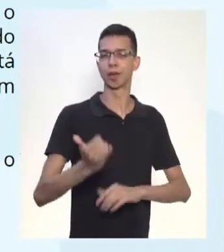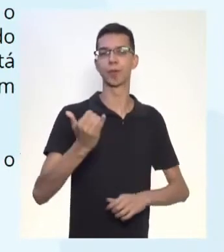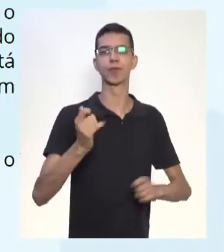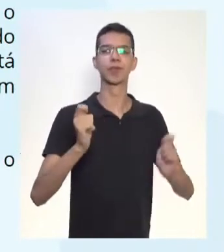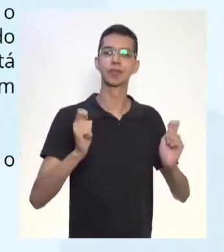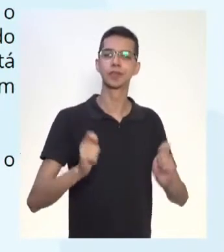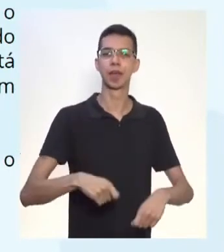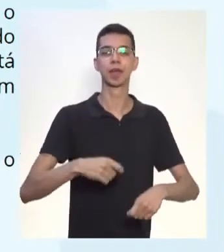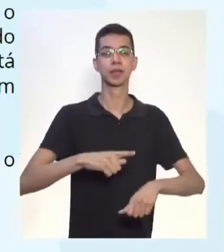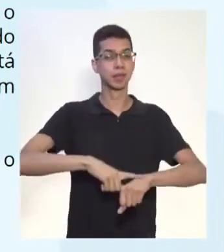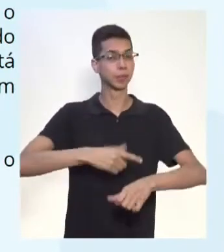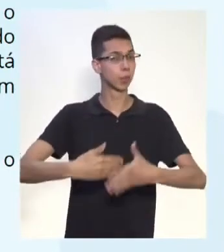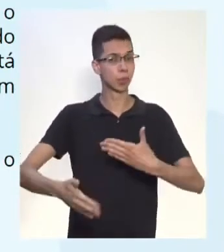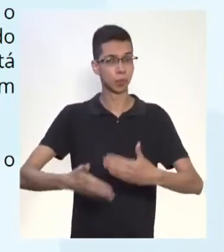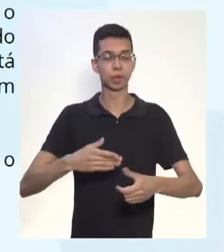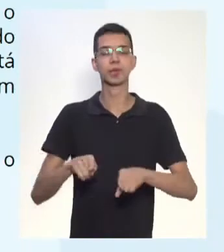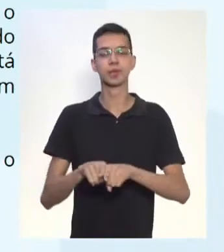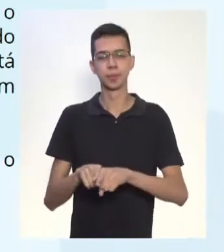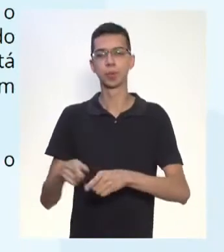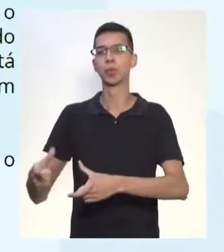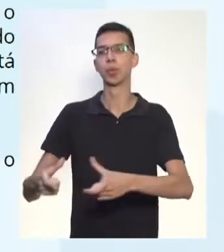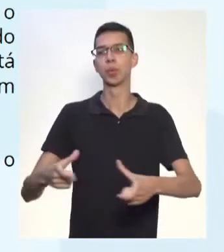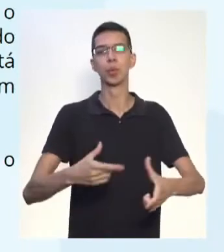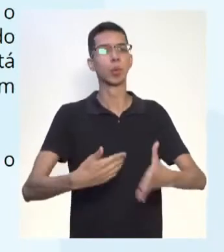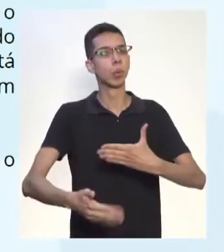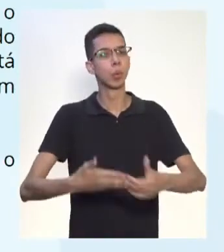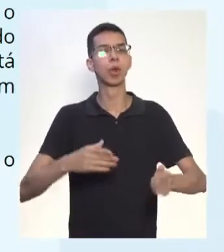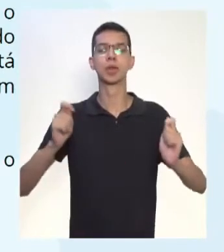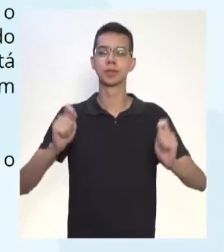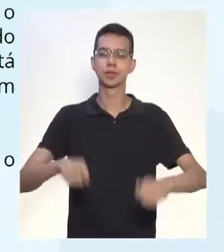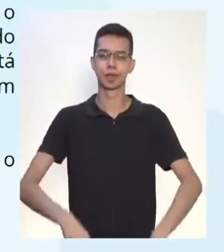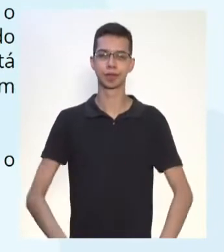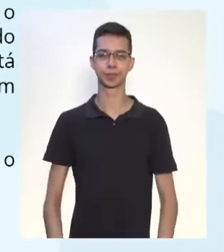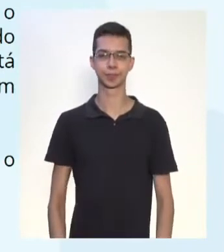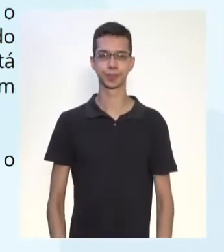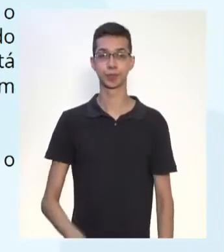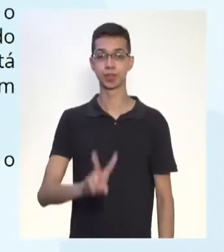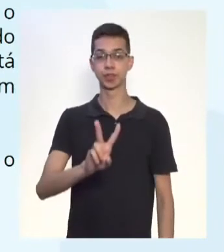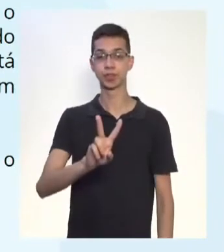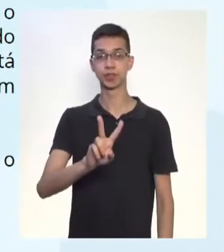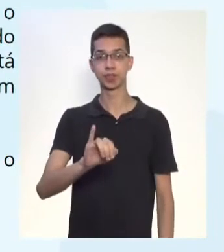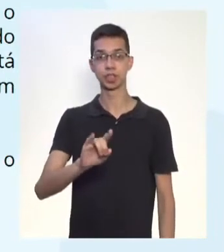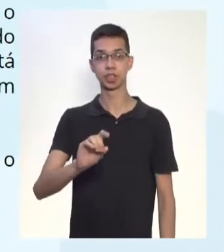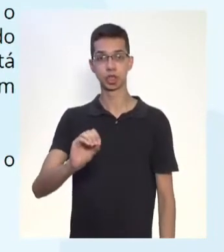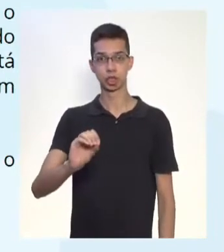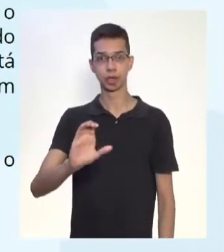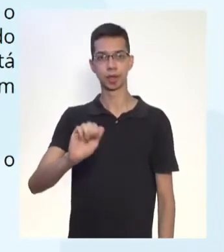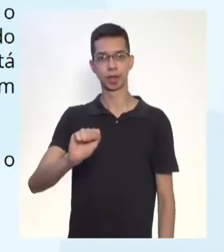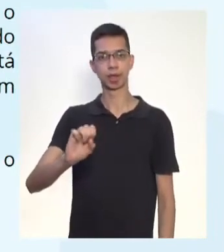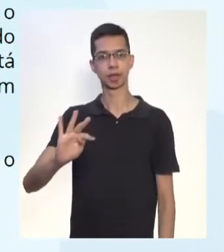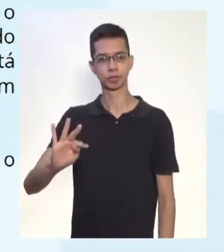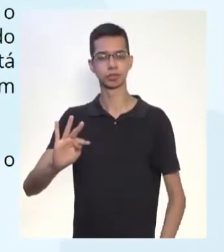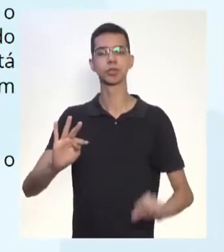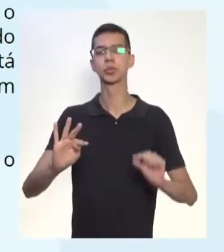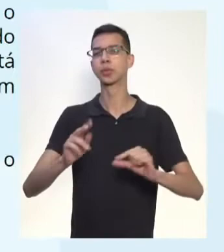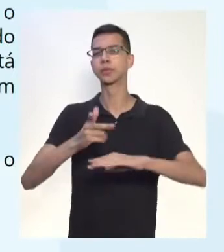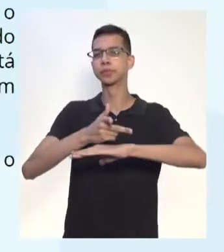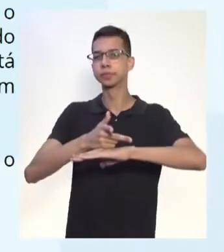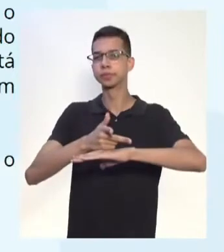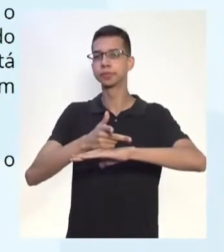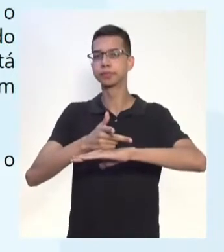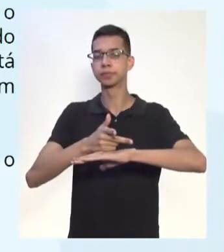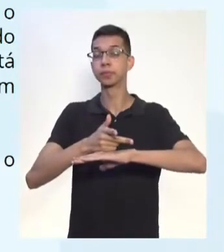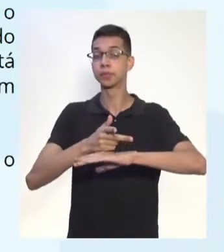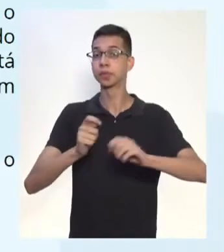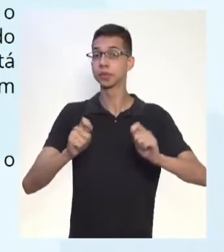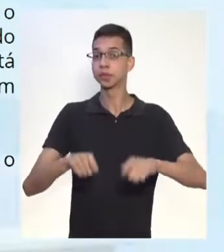qualquer momento e em qualquer lugar. O videocast é uma variante na qual se usa o vídeo e